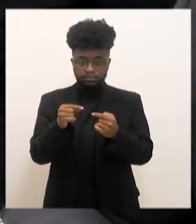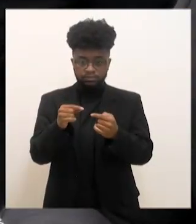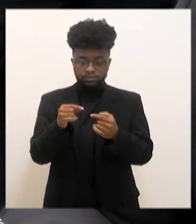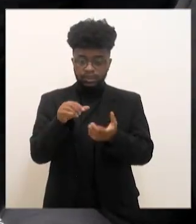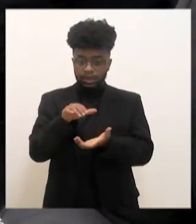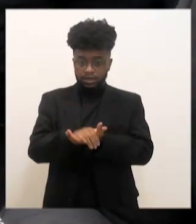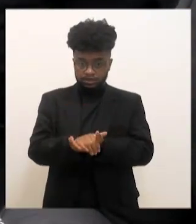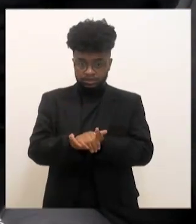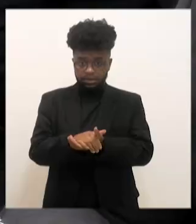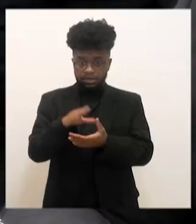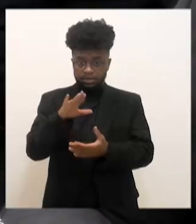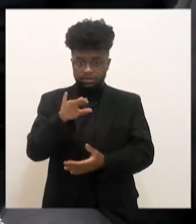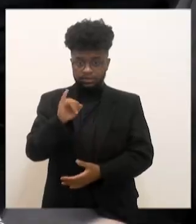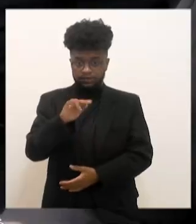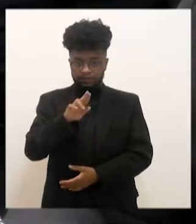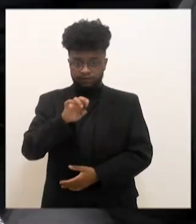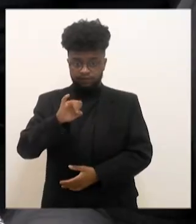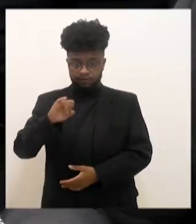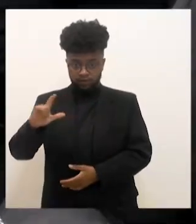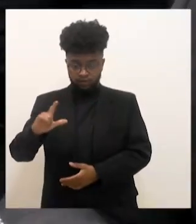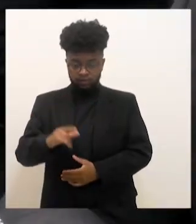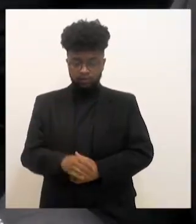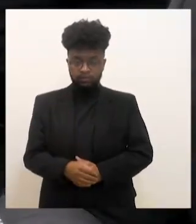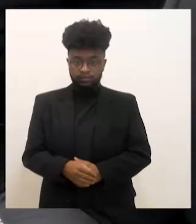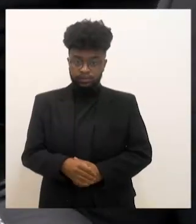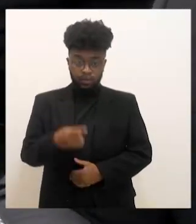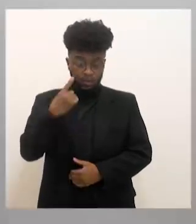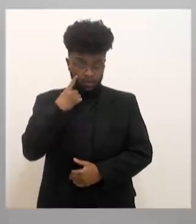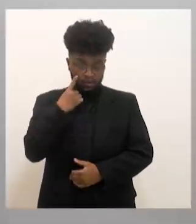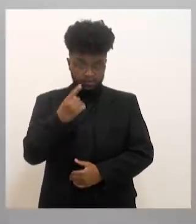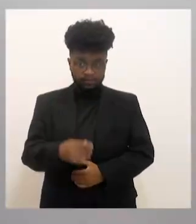ao casamento civil. Veja, Vossa Excelência,